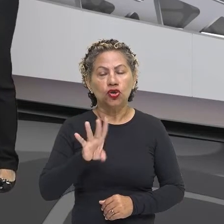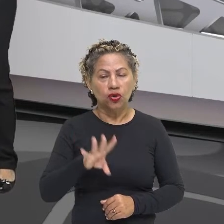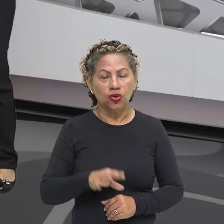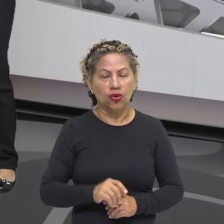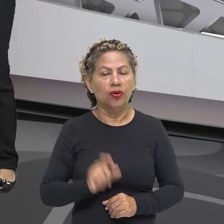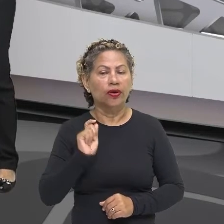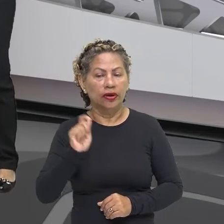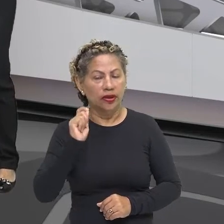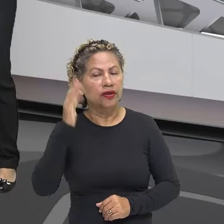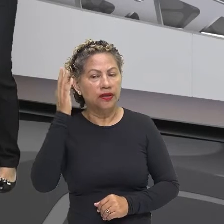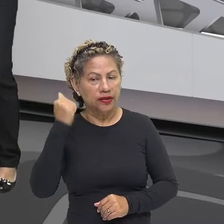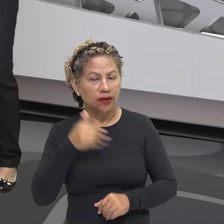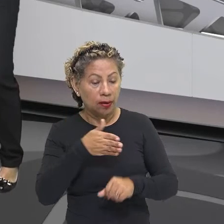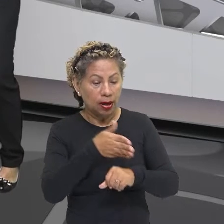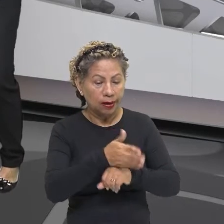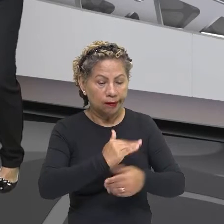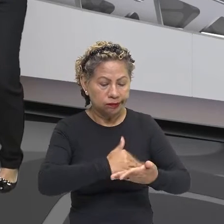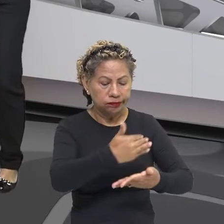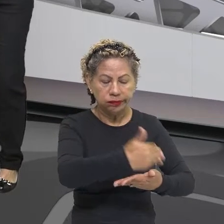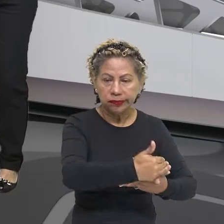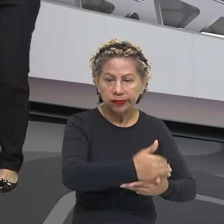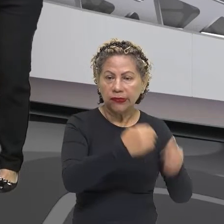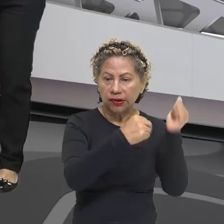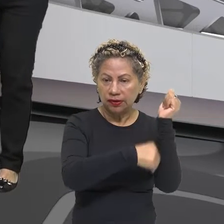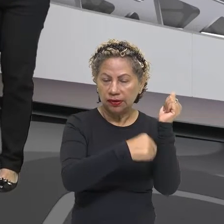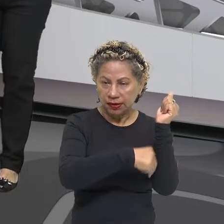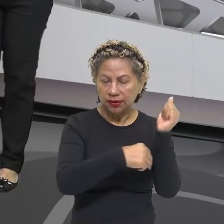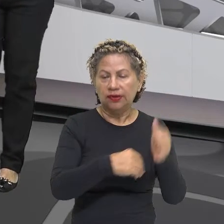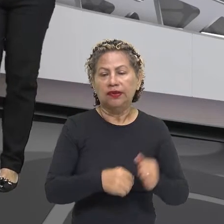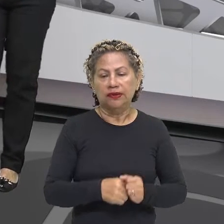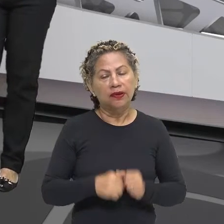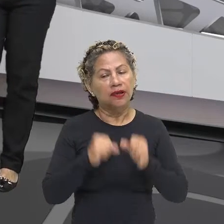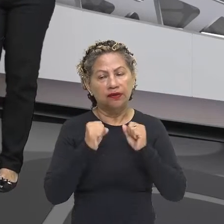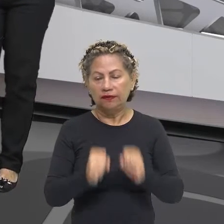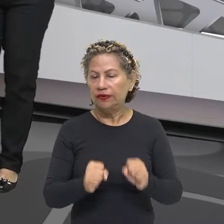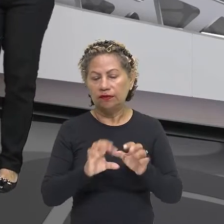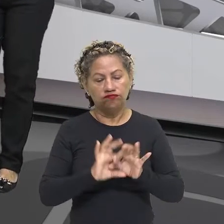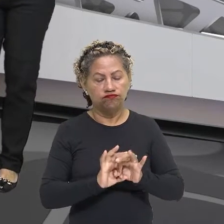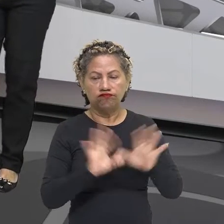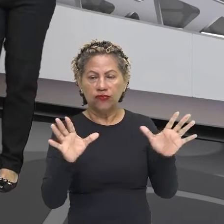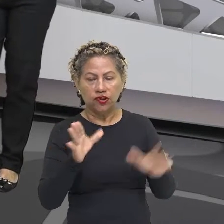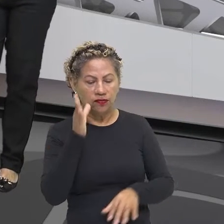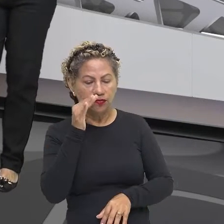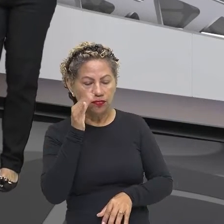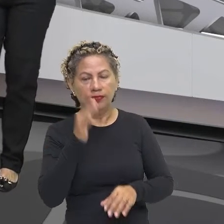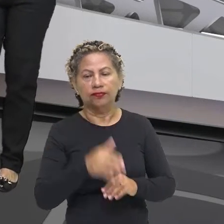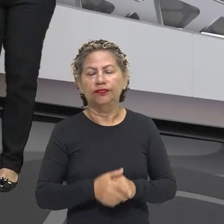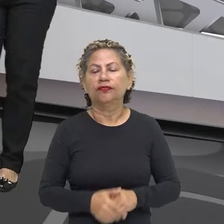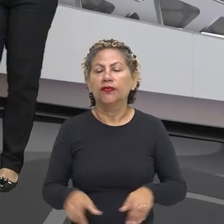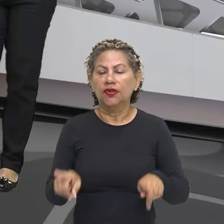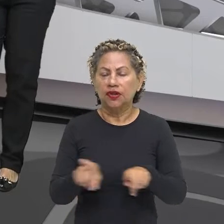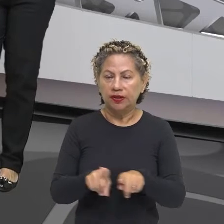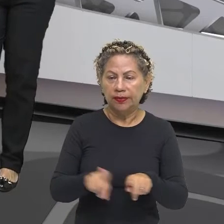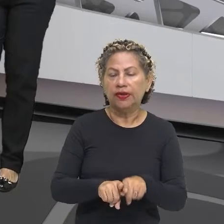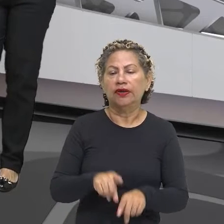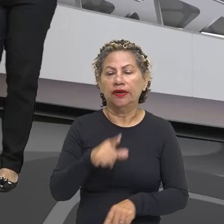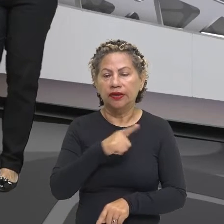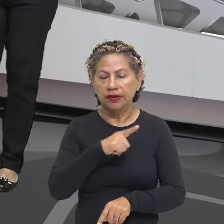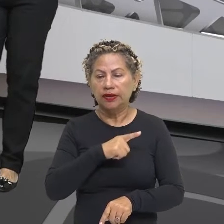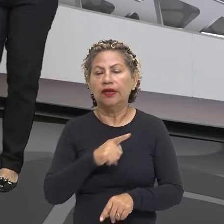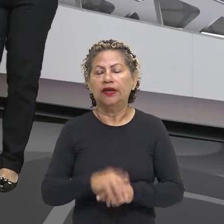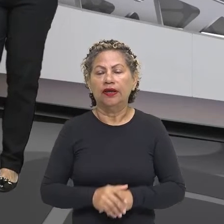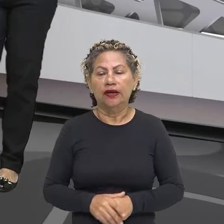acesso aos meus arquivos, eu não vou ter acesso aos arquivos do professor Edirley. Então, funciona mais ou